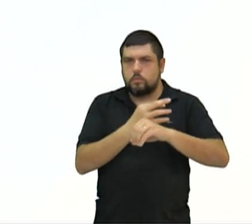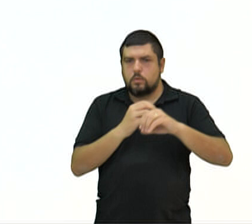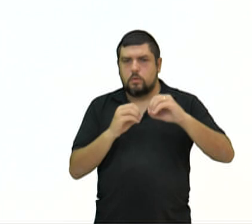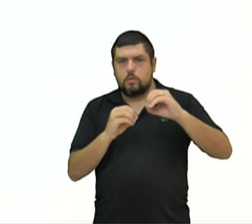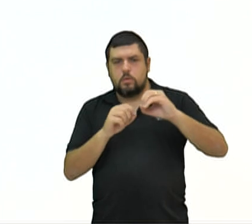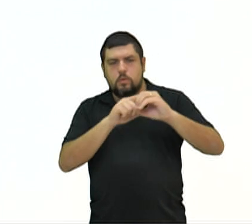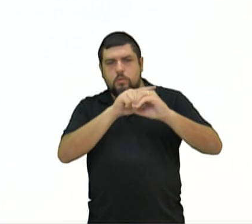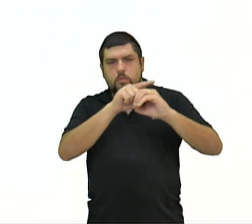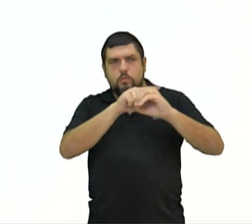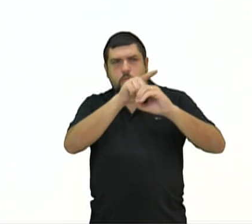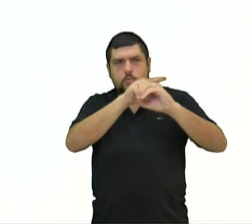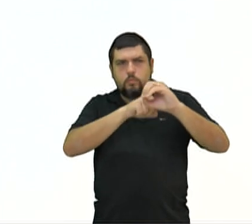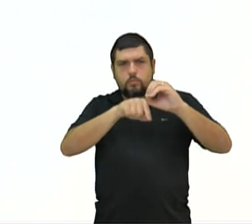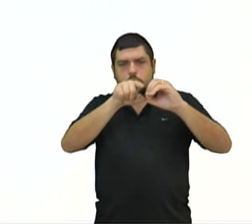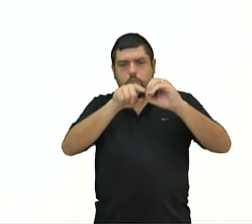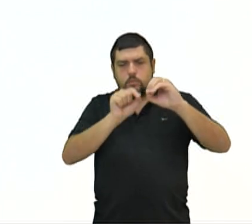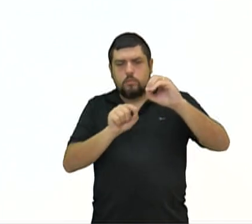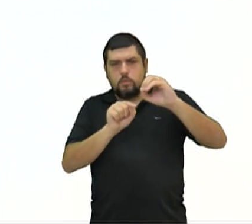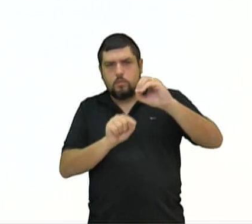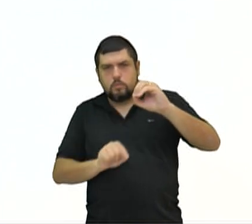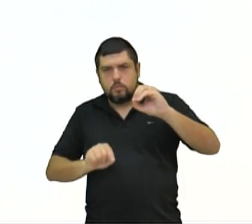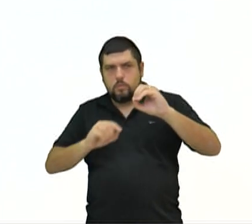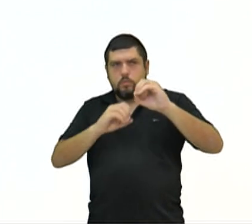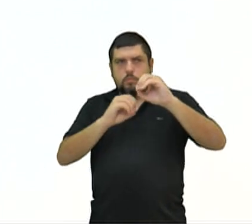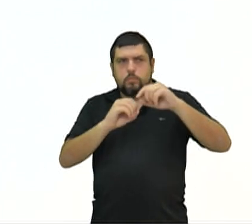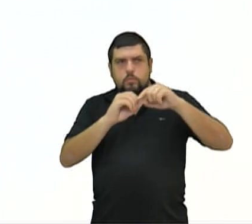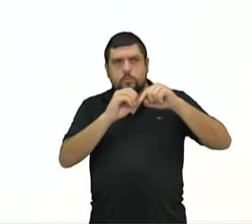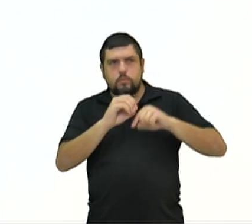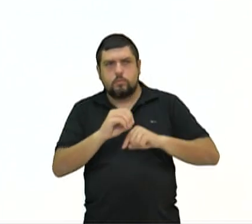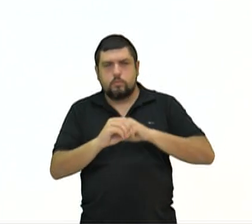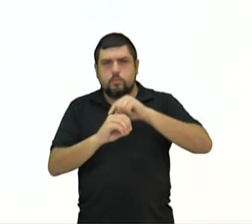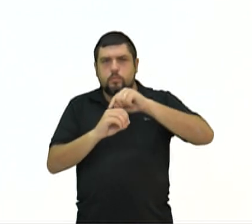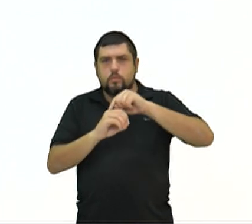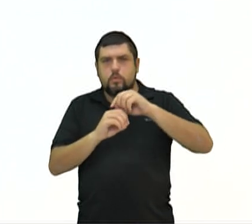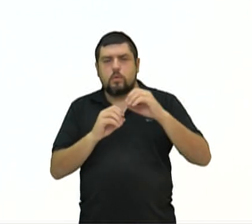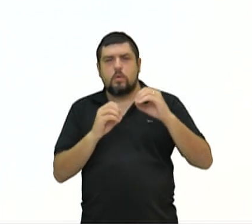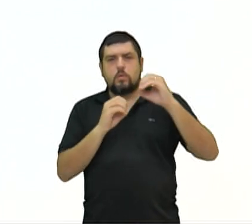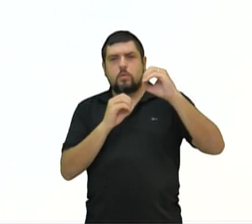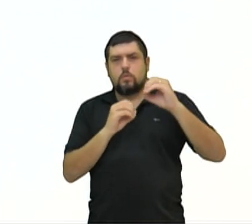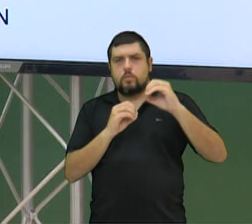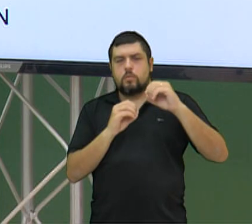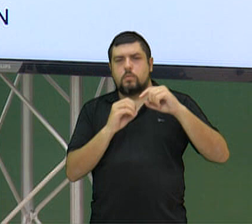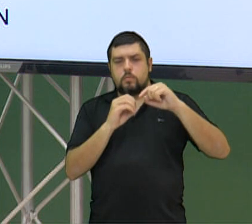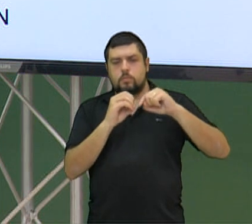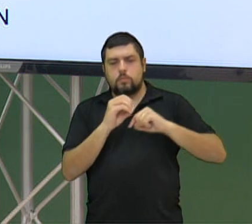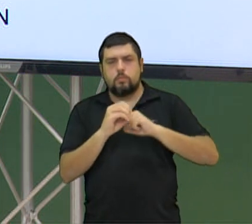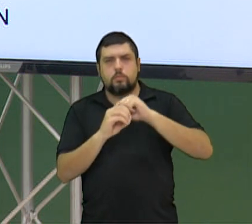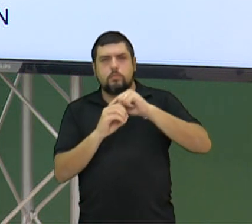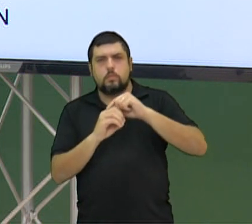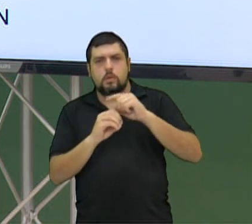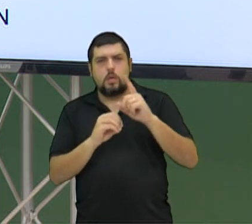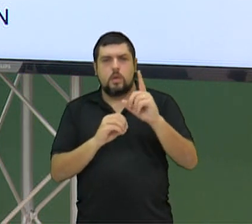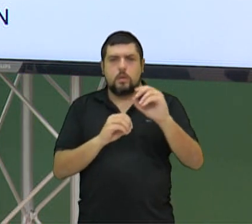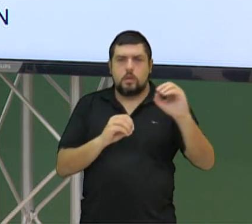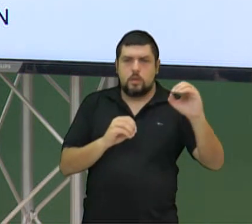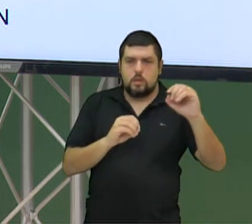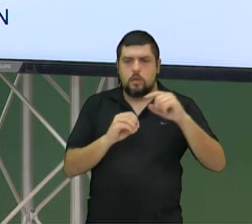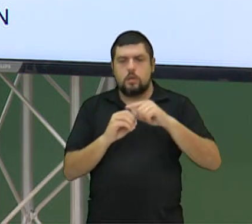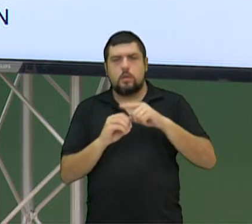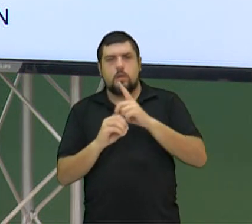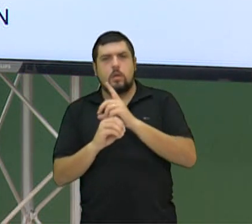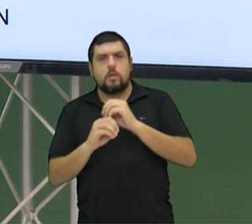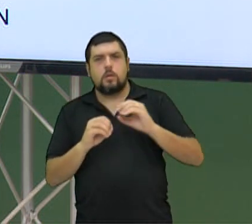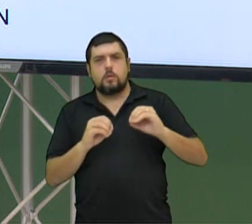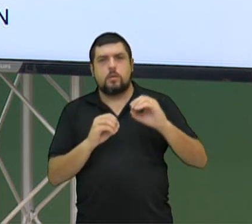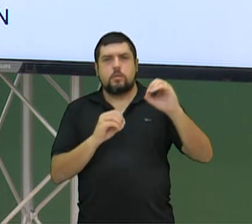corda. Perceba que essa corda é diferente desta, certo? Então, você vai ter aqui os 100 newtons, e esse 100 newtons vai ser dividido novamente por 2, porque